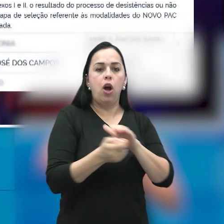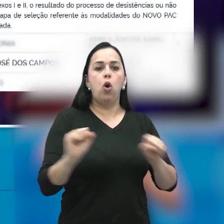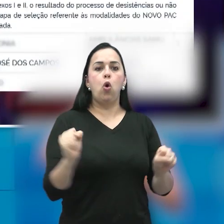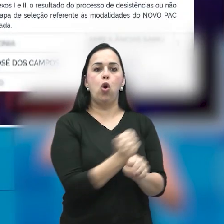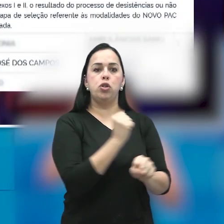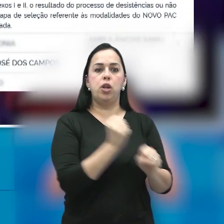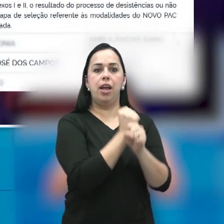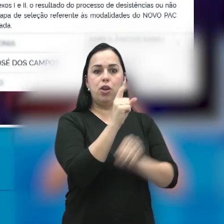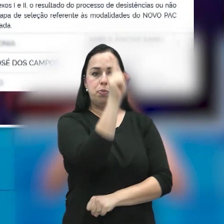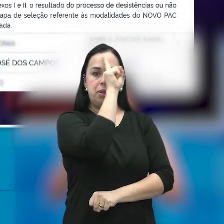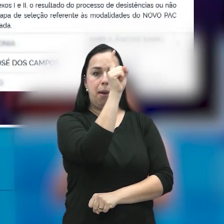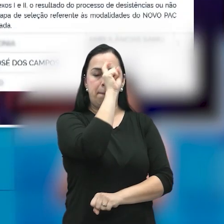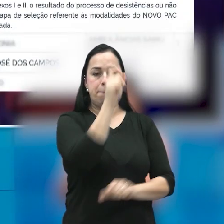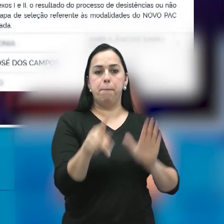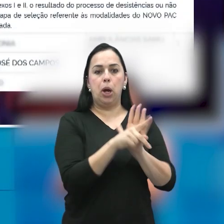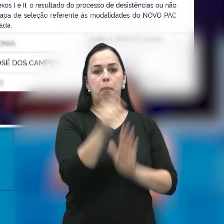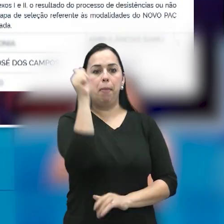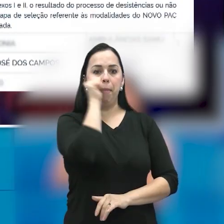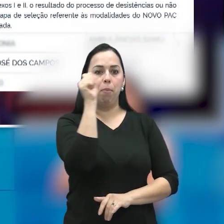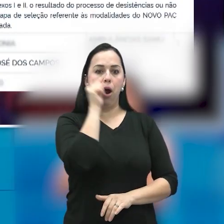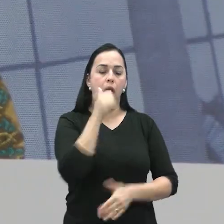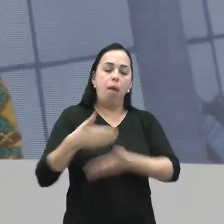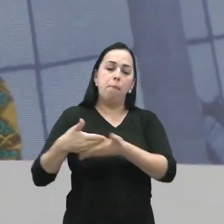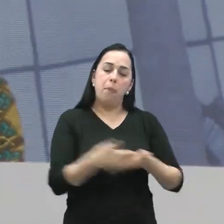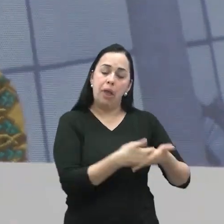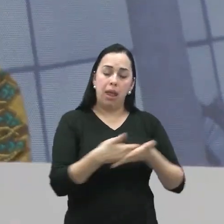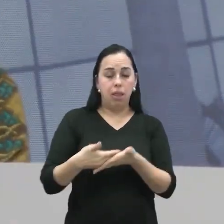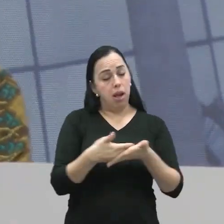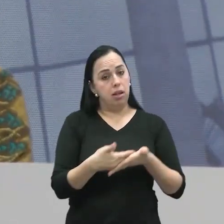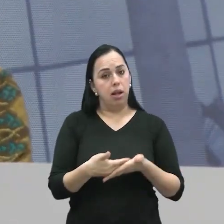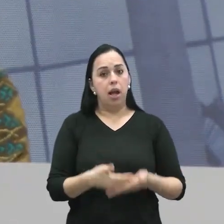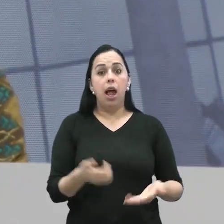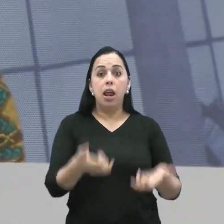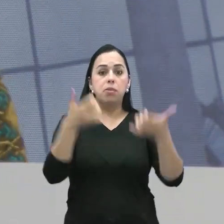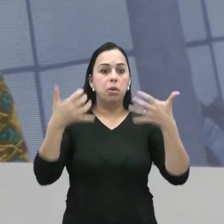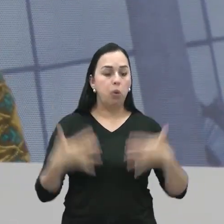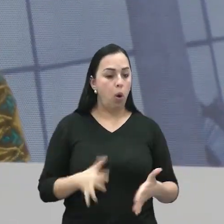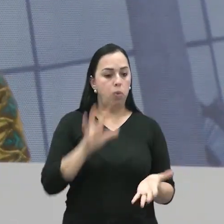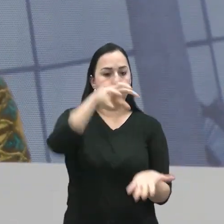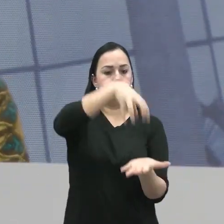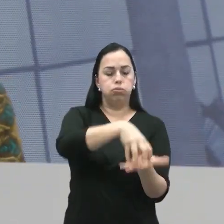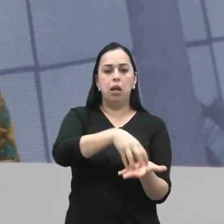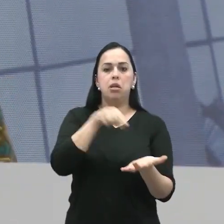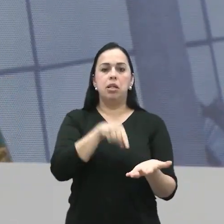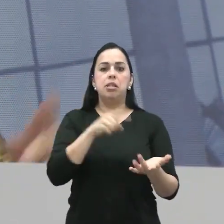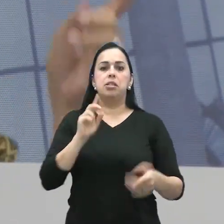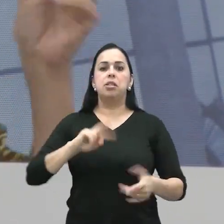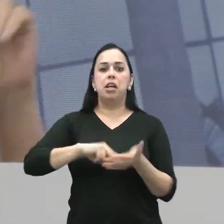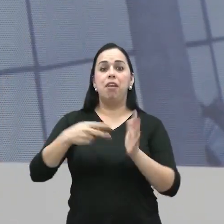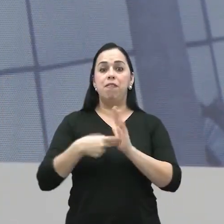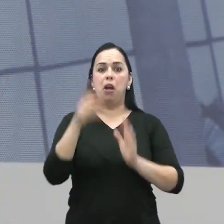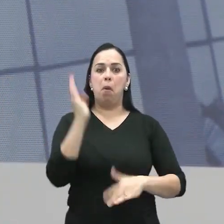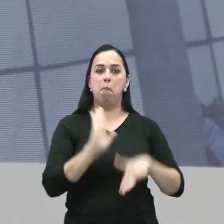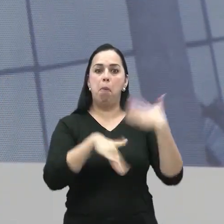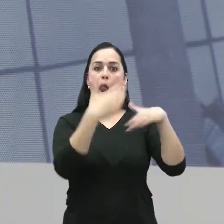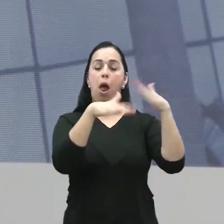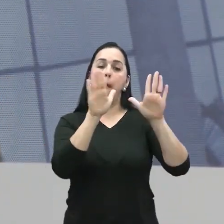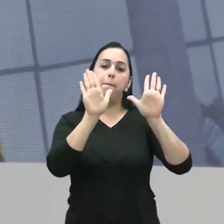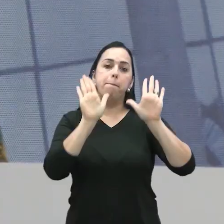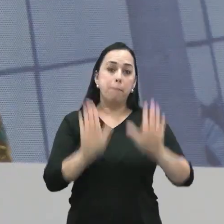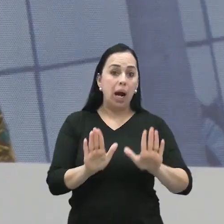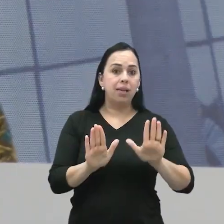da nova maternidade de São José dos Campos. Segundo Amélia, a maternidade é um avanço para a